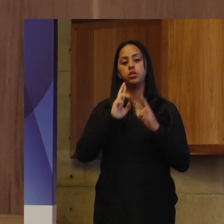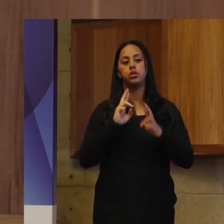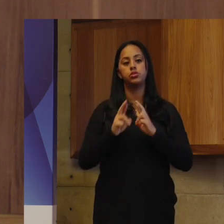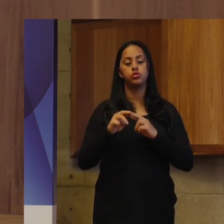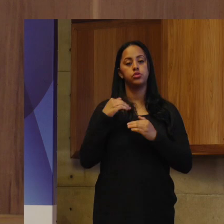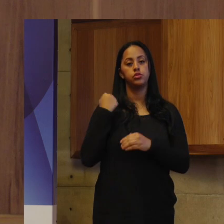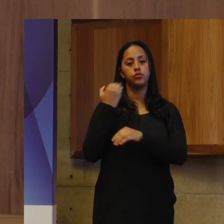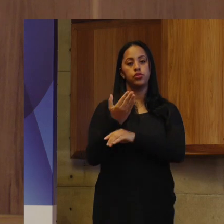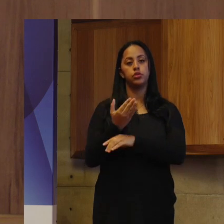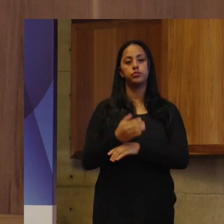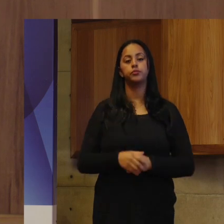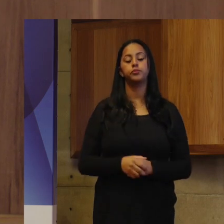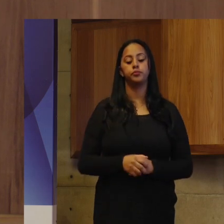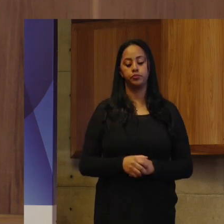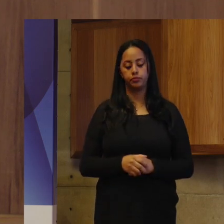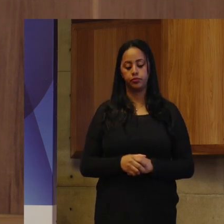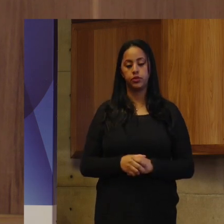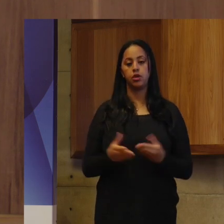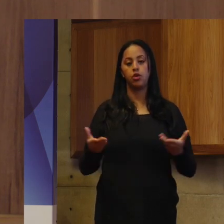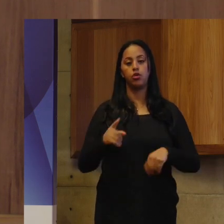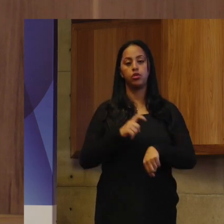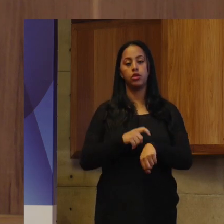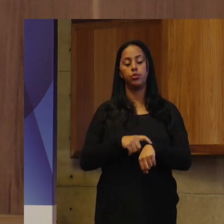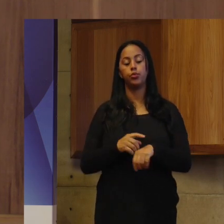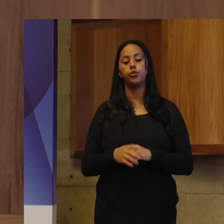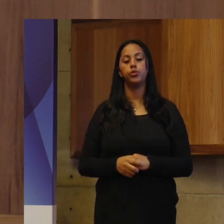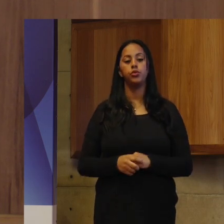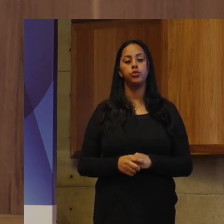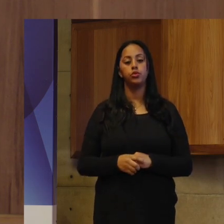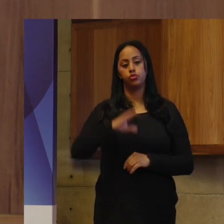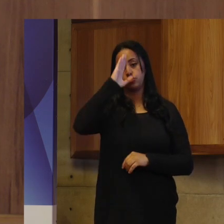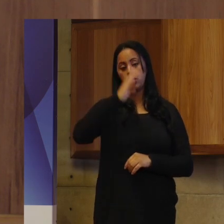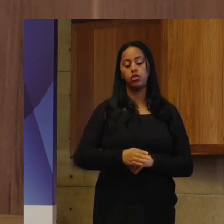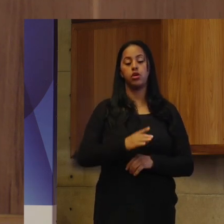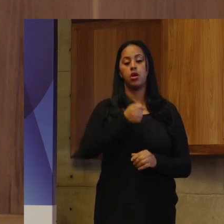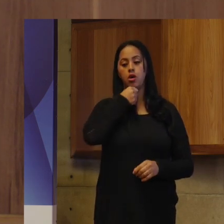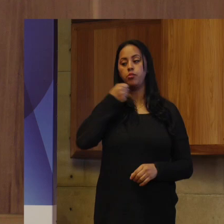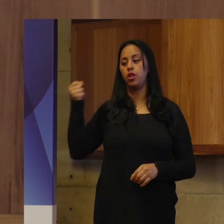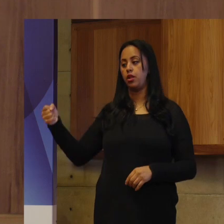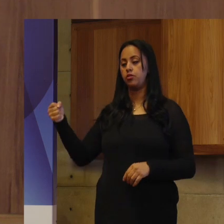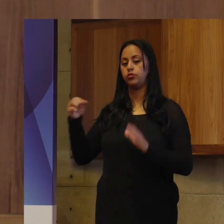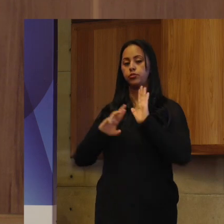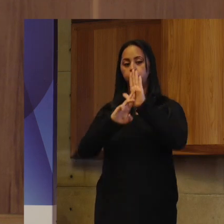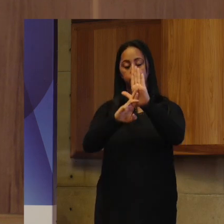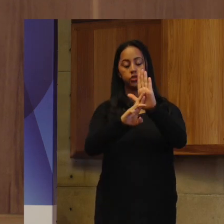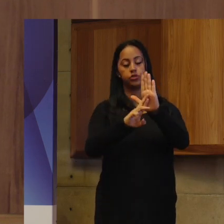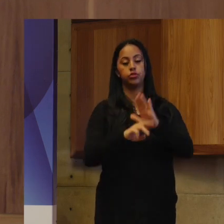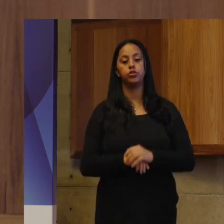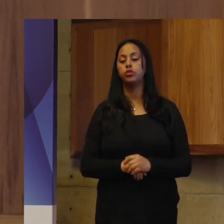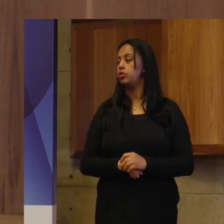dado a hora, o tempo, eu vou diretamente passar a palavra ao embaixador.